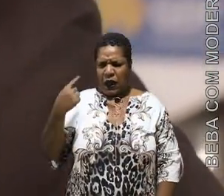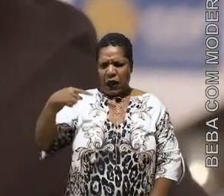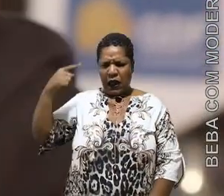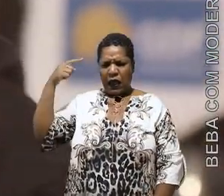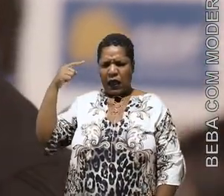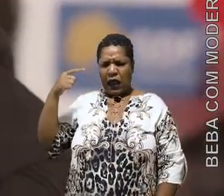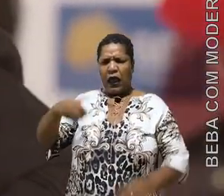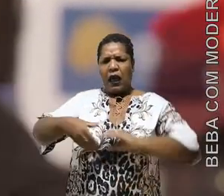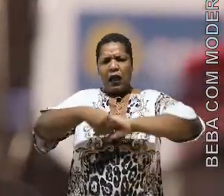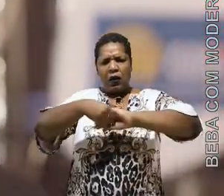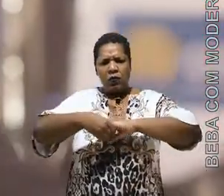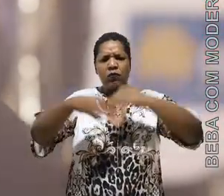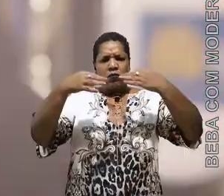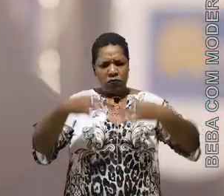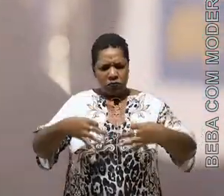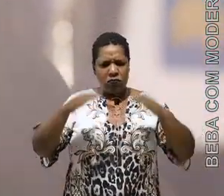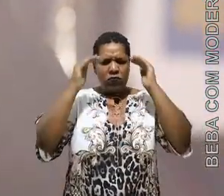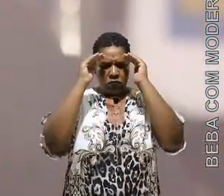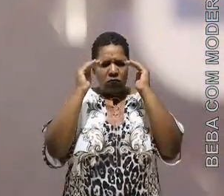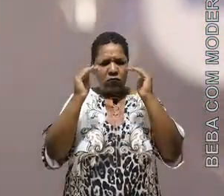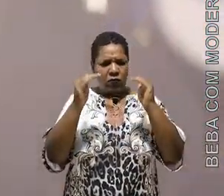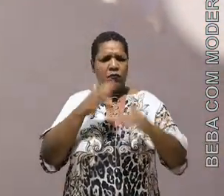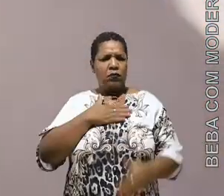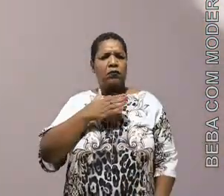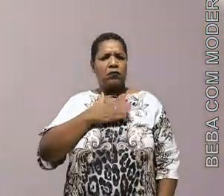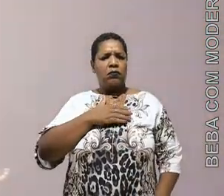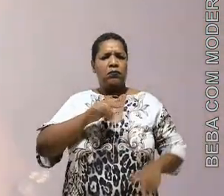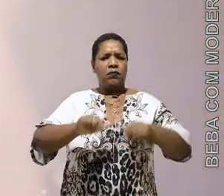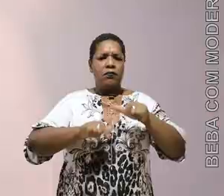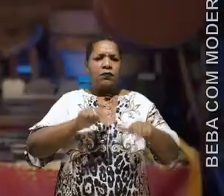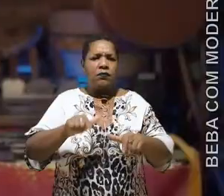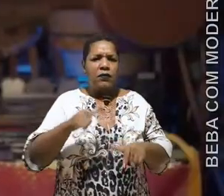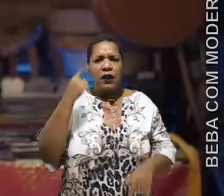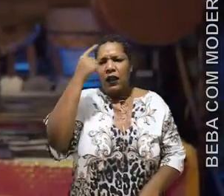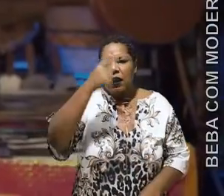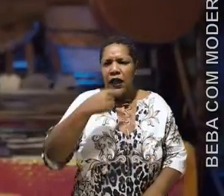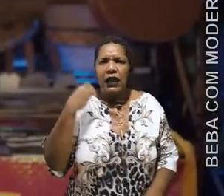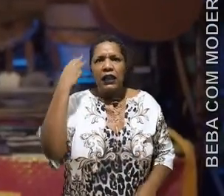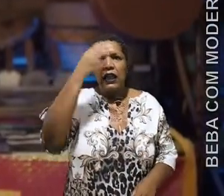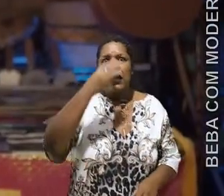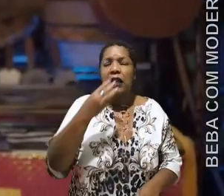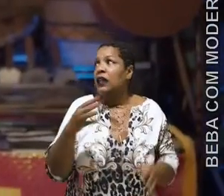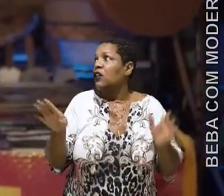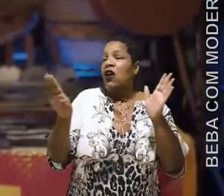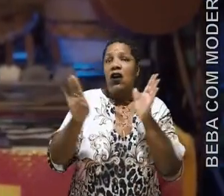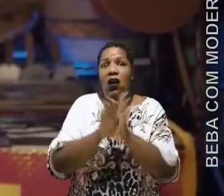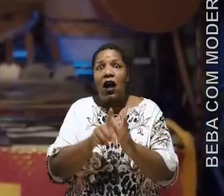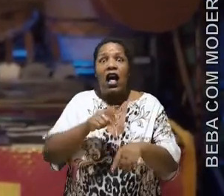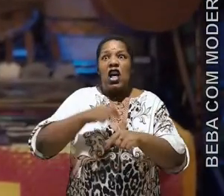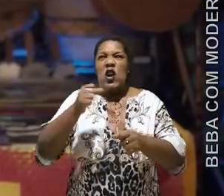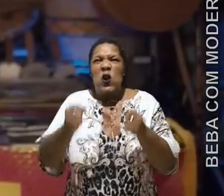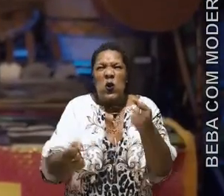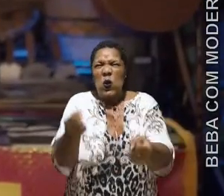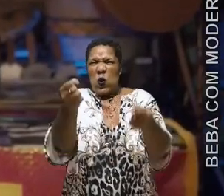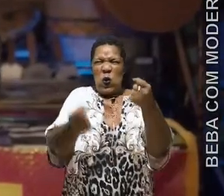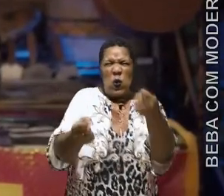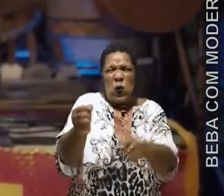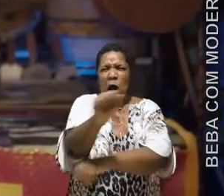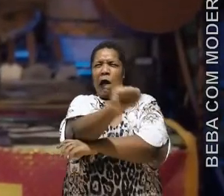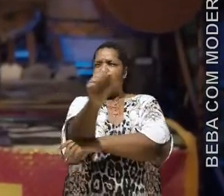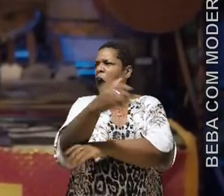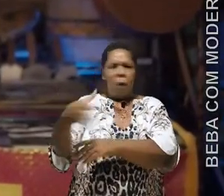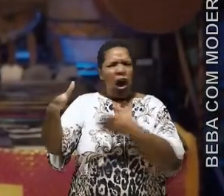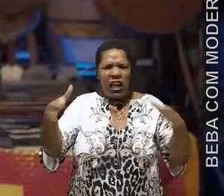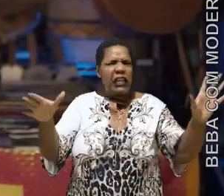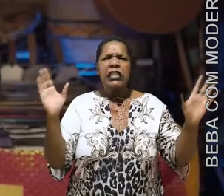como foi que essa semana passada cumprimento do dever responsa da farra da Pesada aquelas horas Quase três horas chegou a hora da